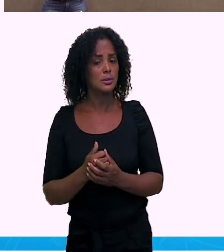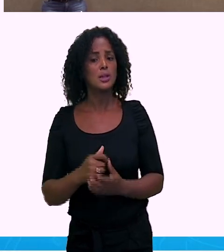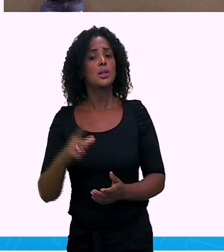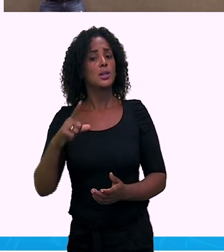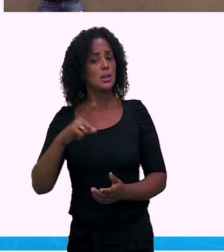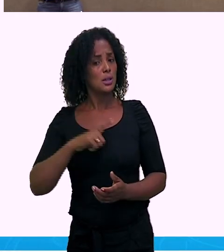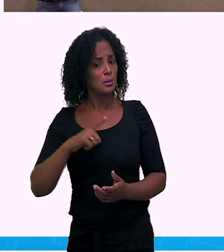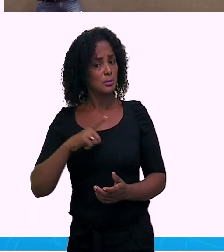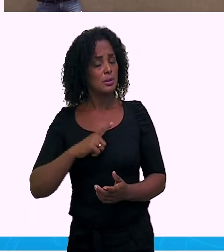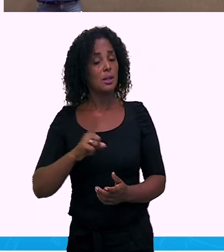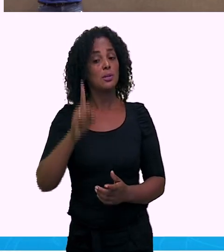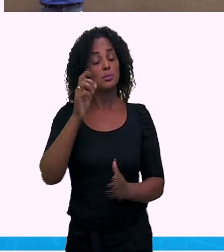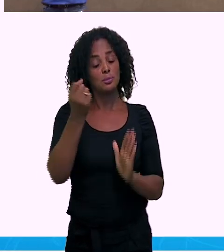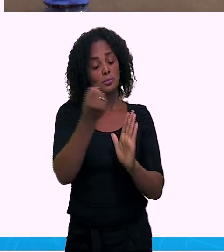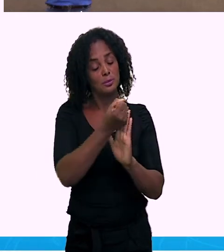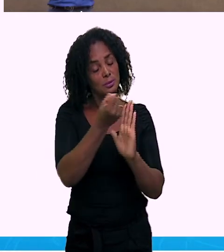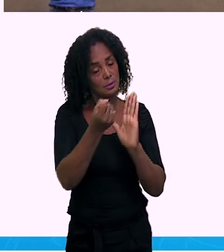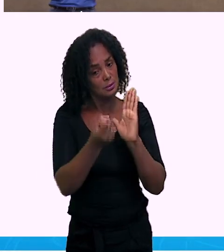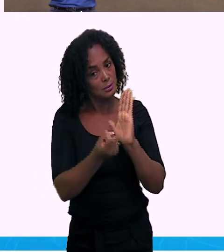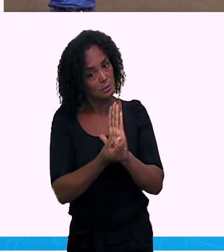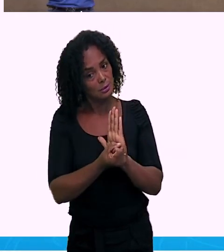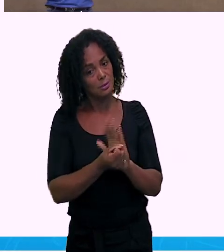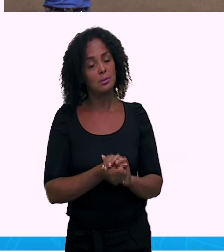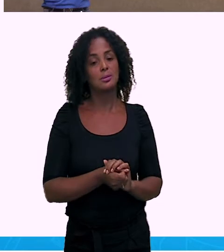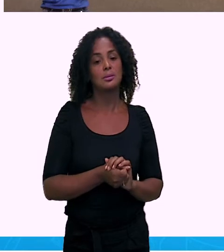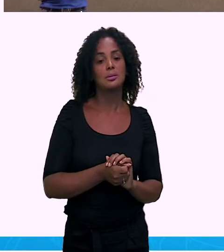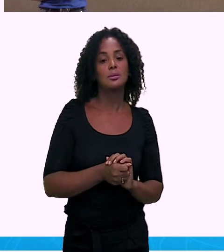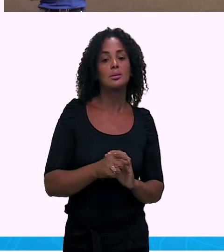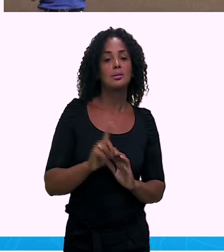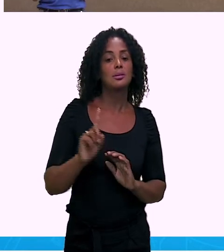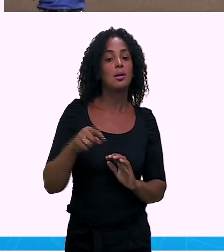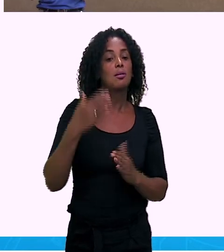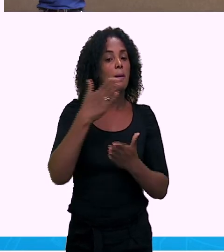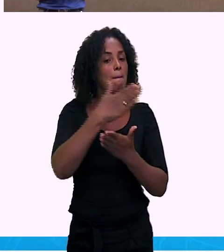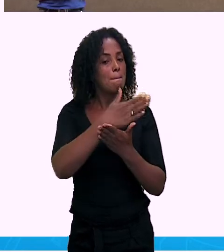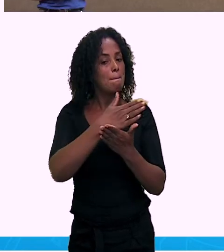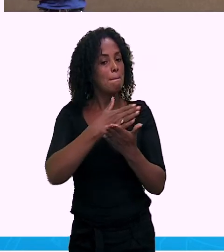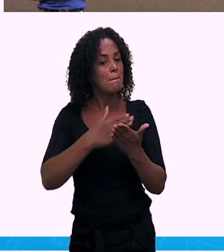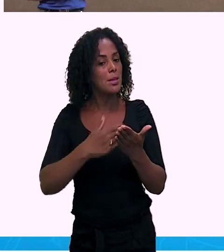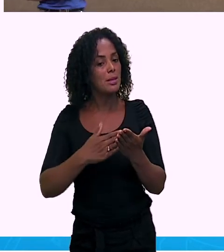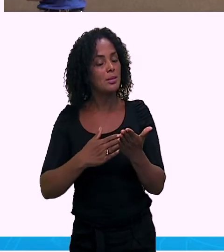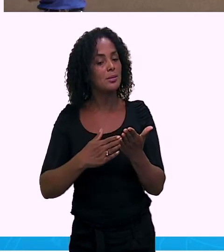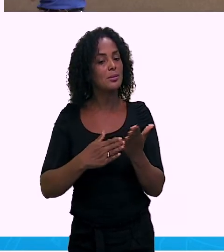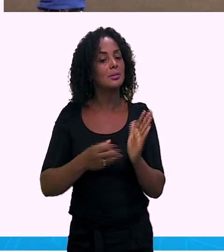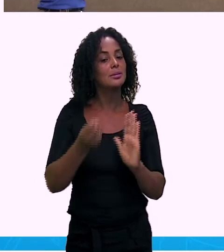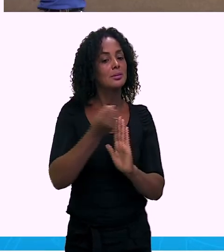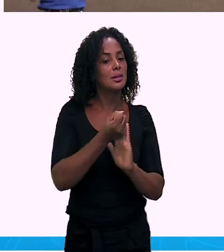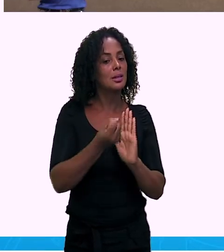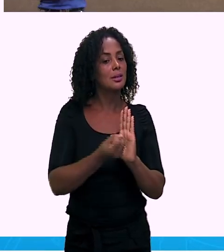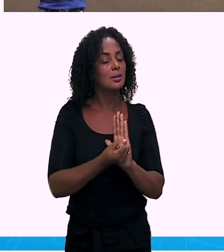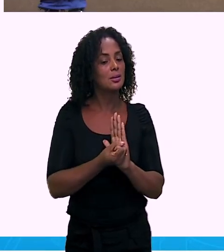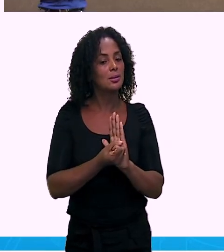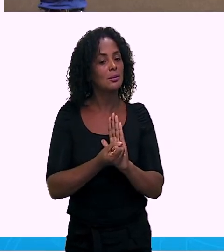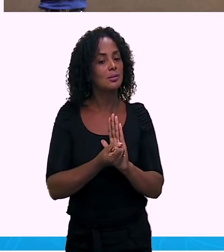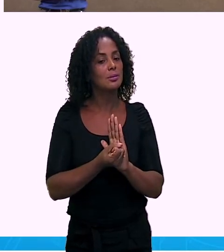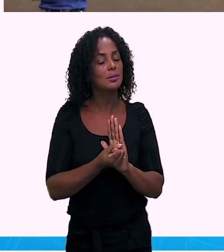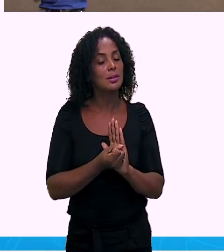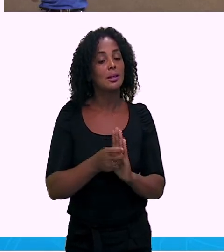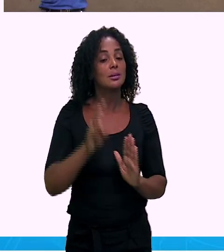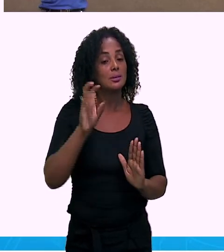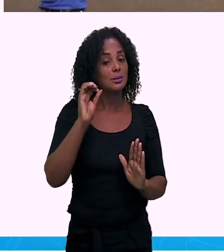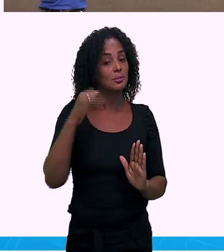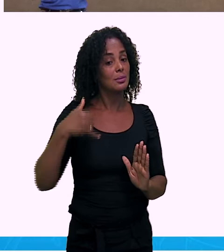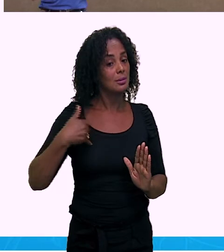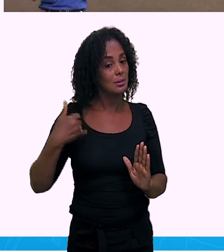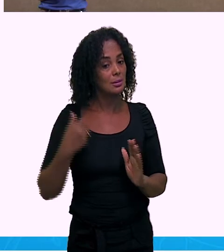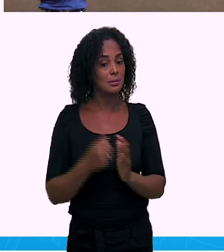século. Logo, meio século nada mais é do que 50 anos. E 10 séculos